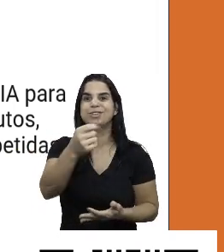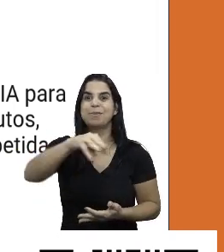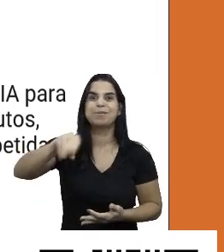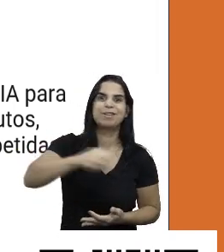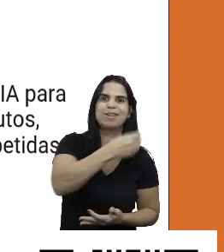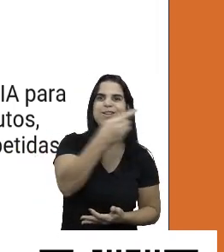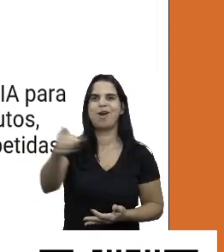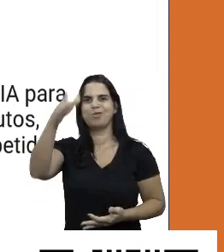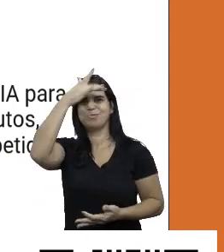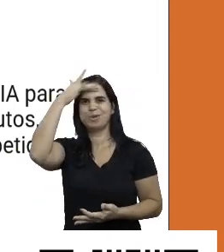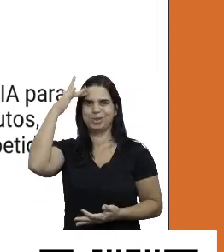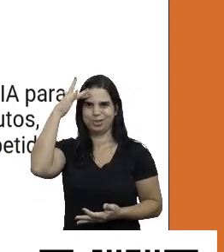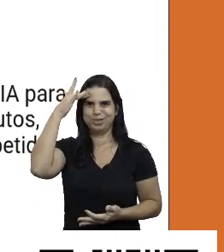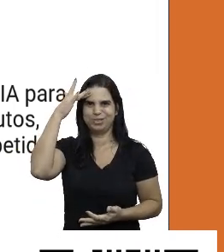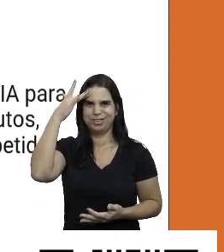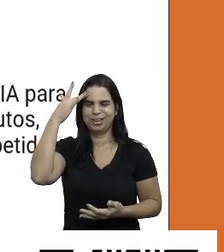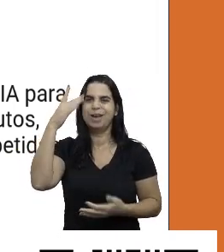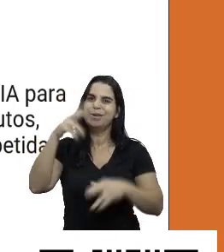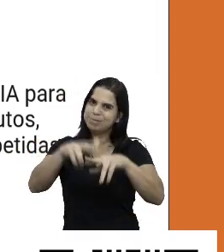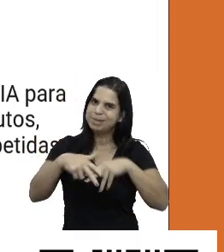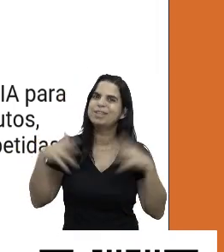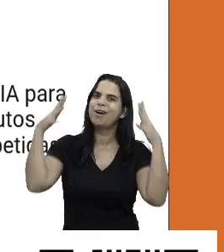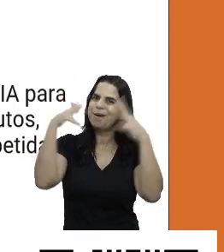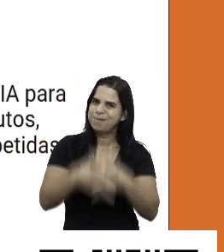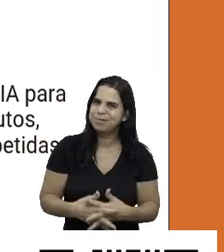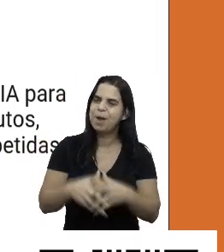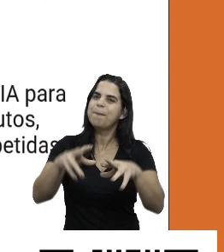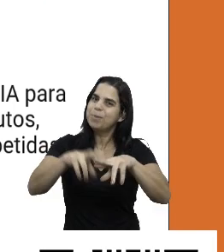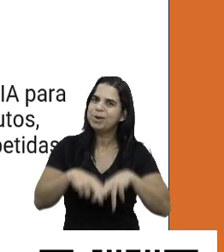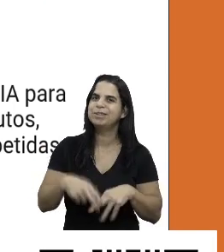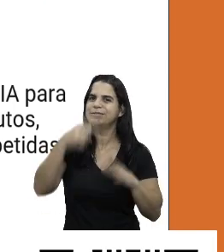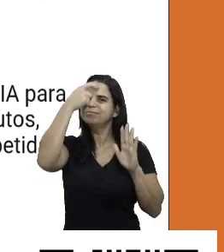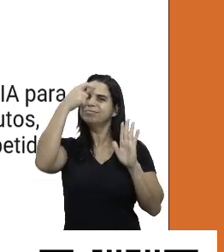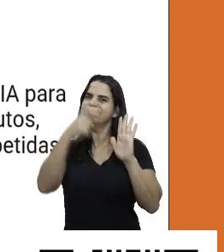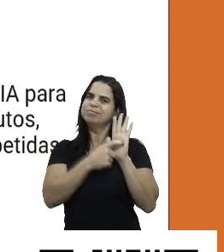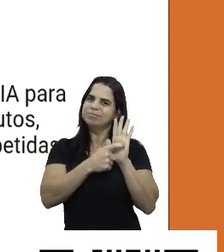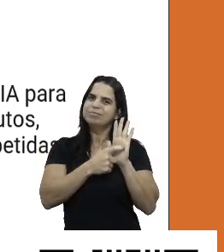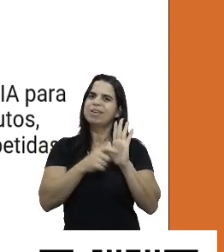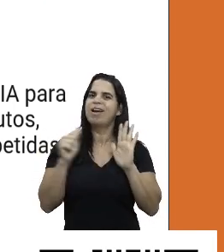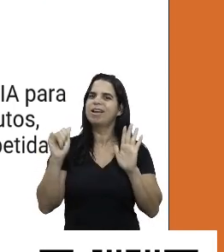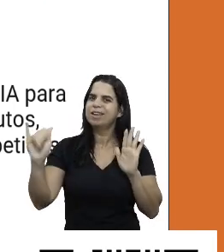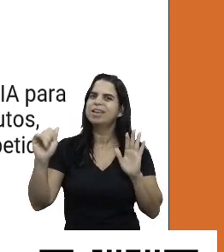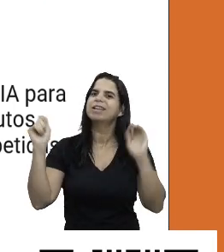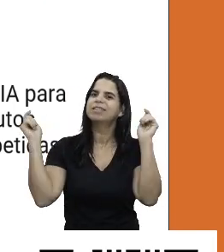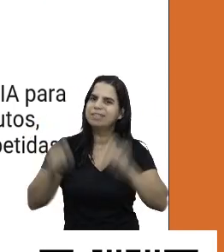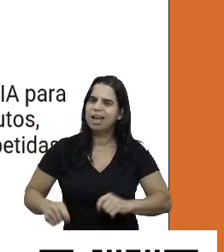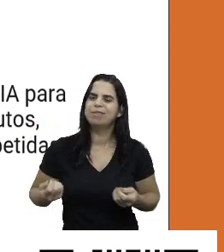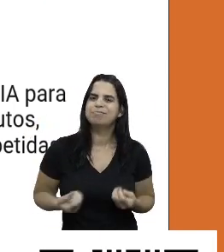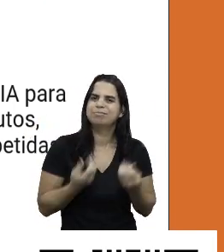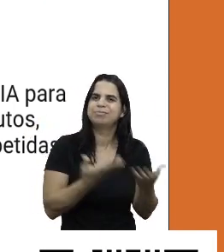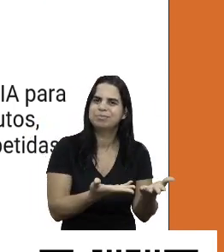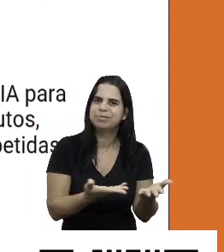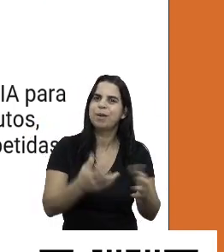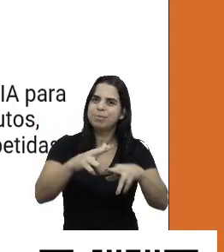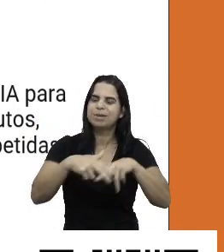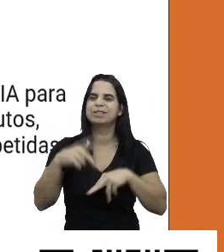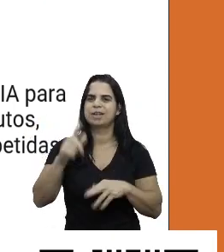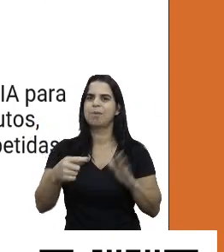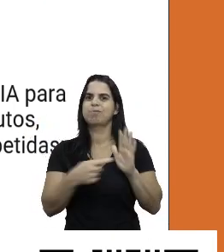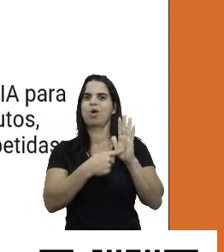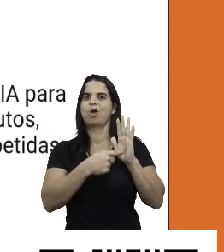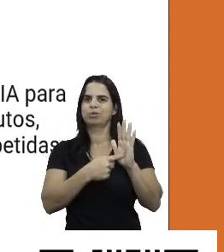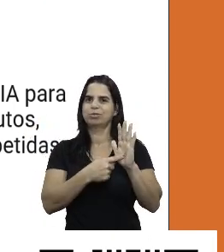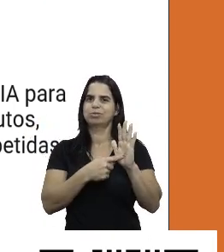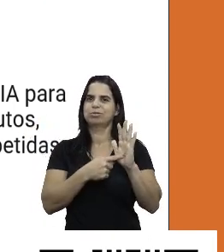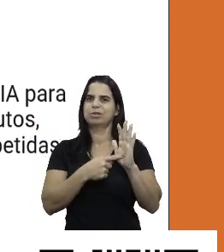complexidade Mas isso é o que de fato a tecnologia Inteligência Artificial podem entregar Então esse eu acho que é o grande ponto assim buscar quando a gente